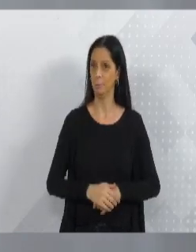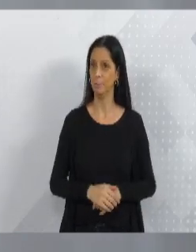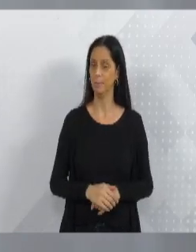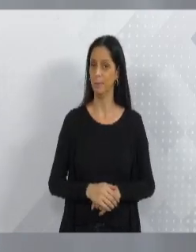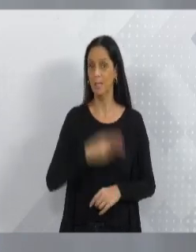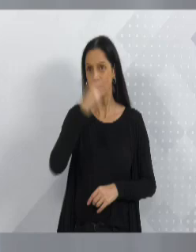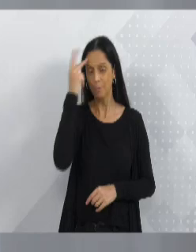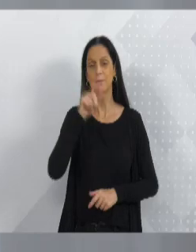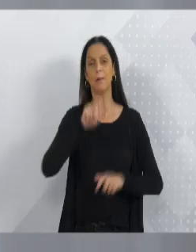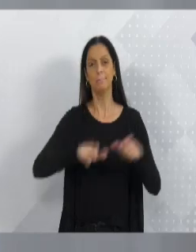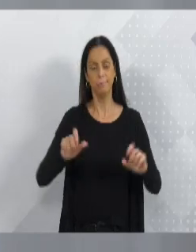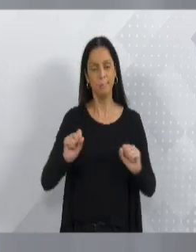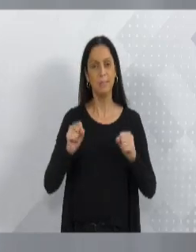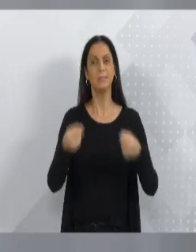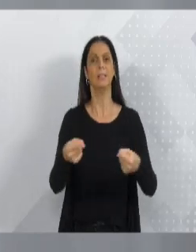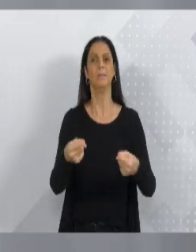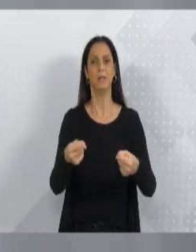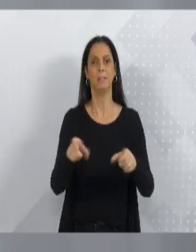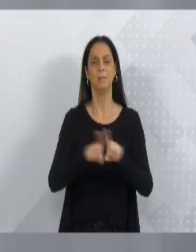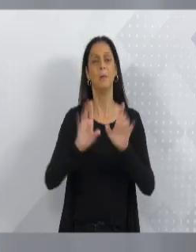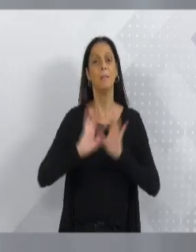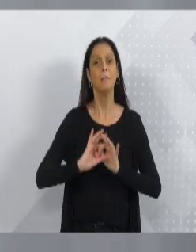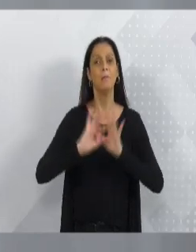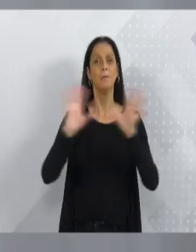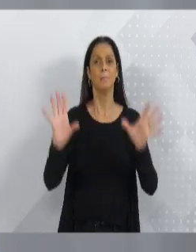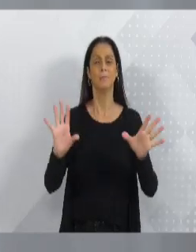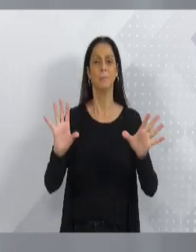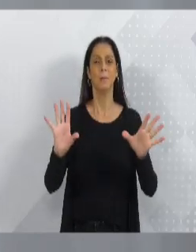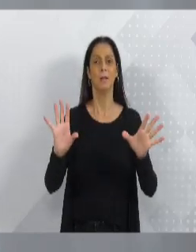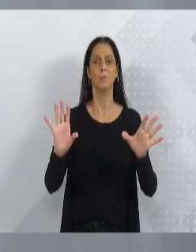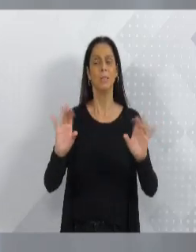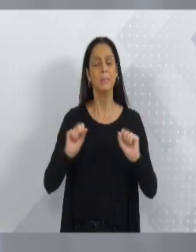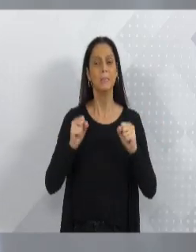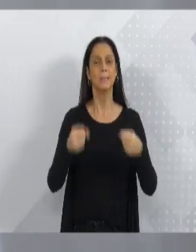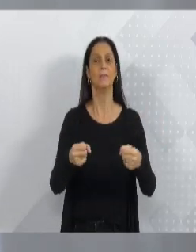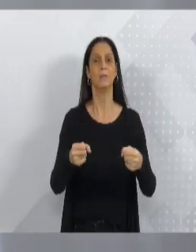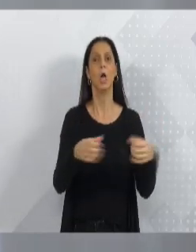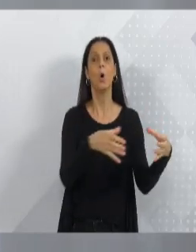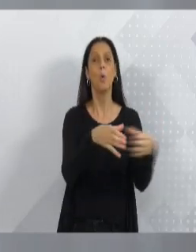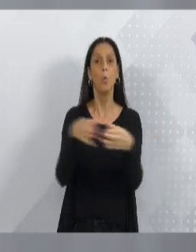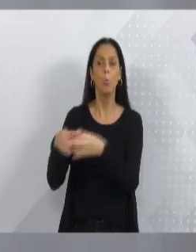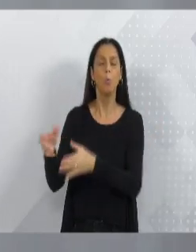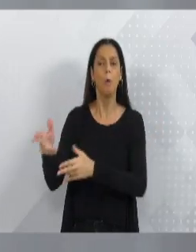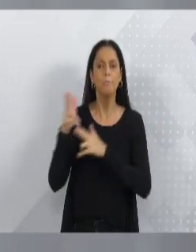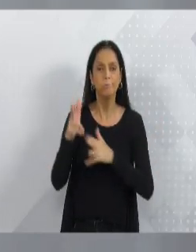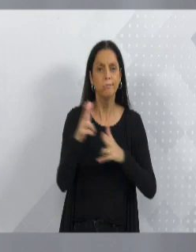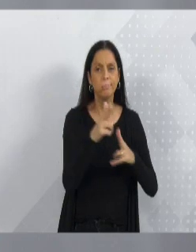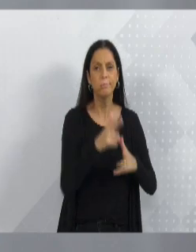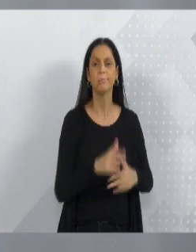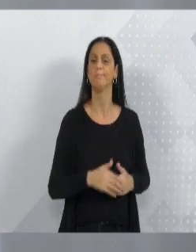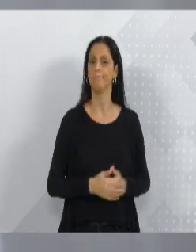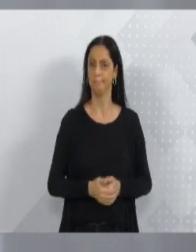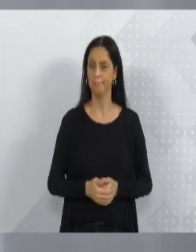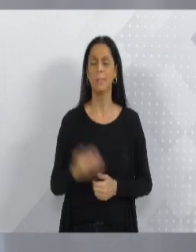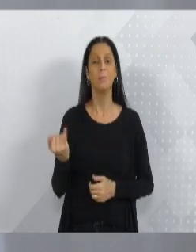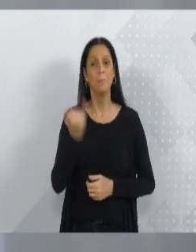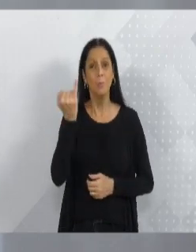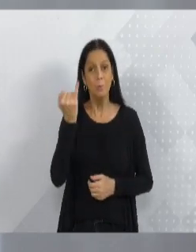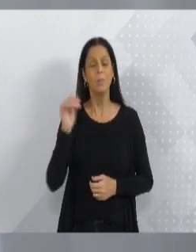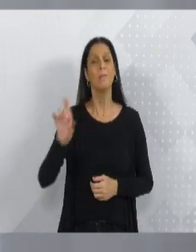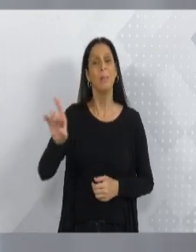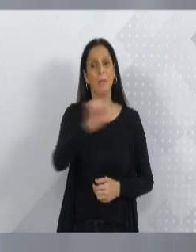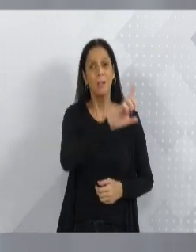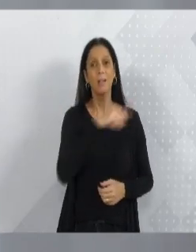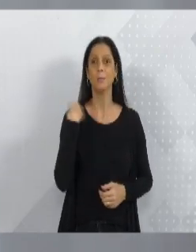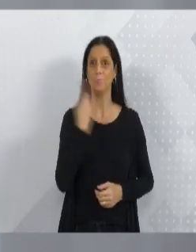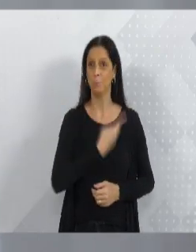eles defendessem sim também a liberdade e defendessem os clubes de tiro. E aqui é importante que cada um de